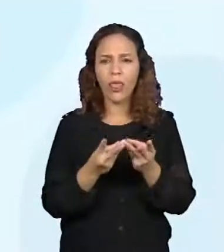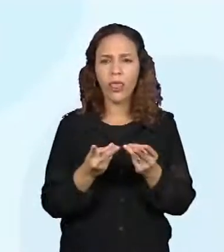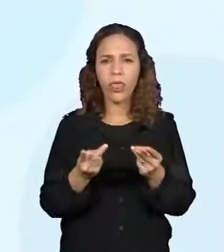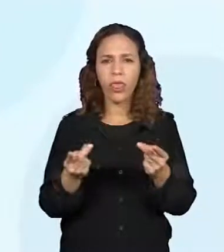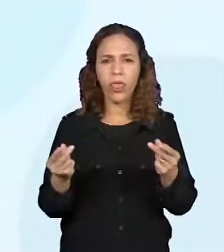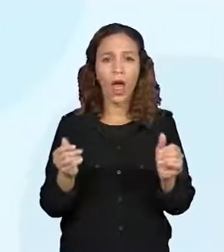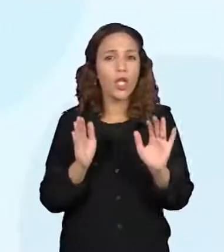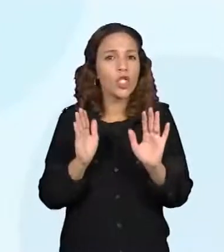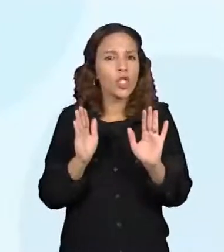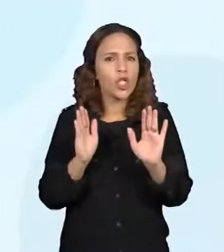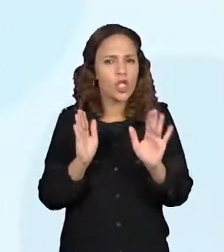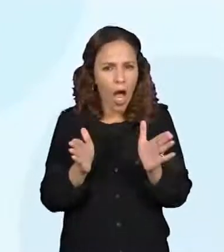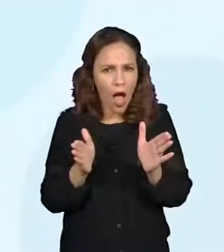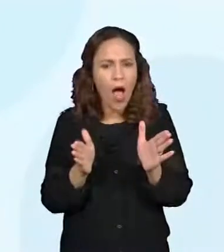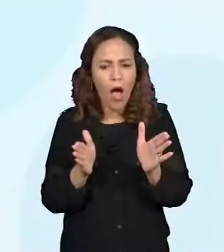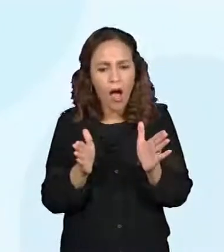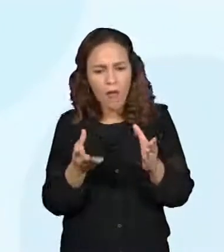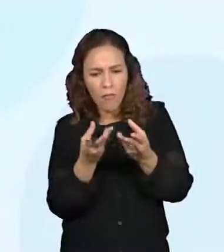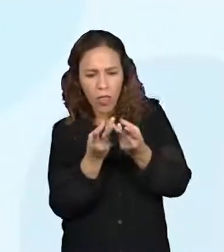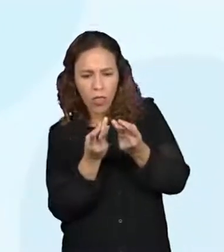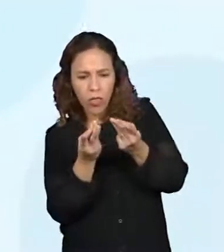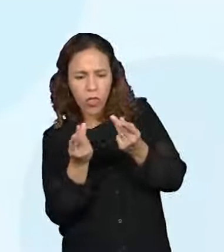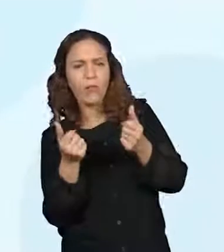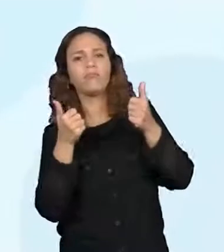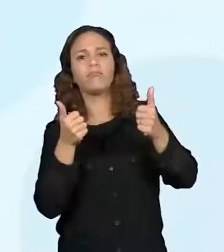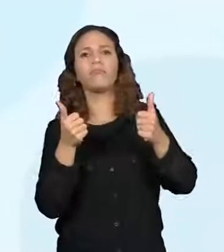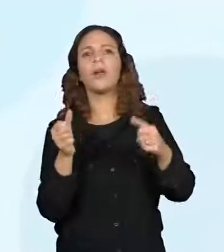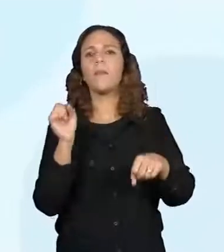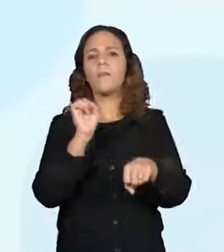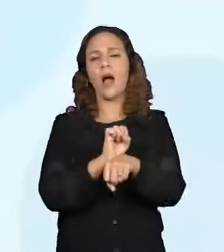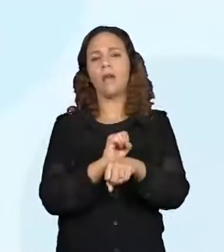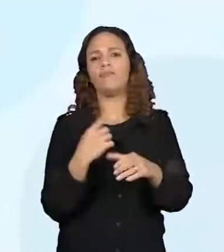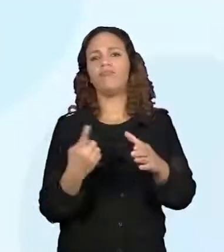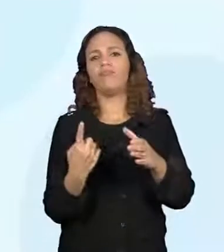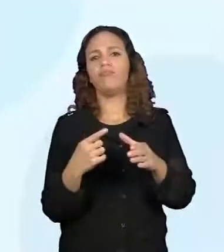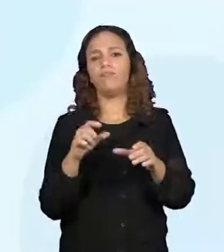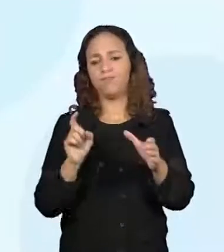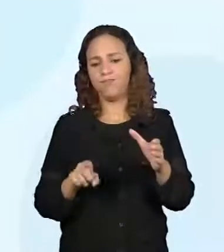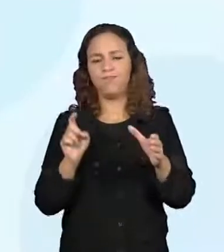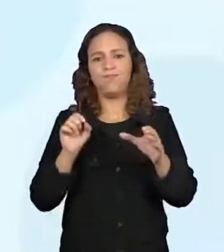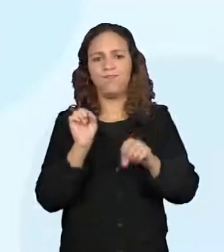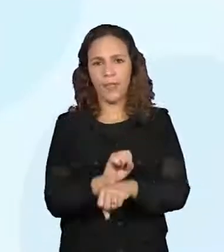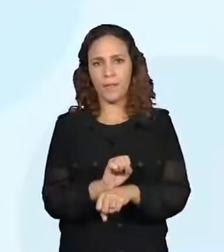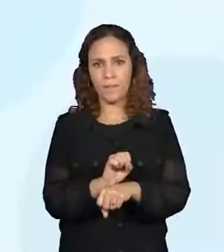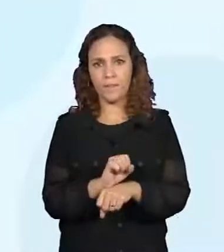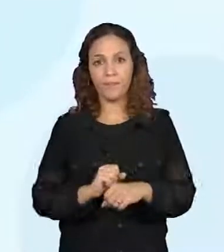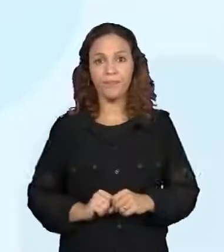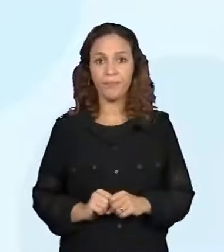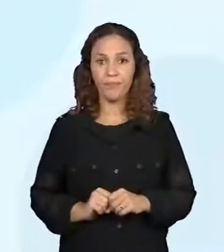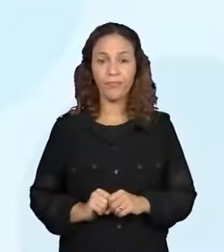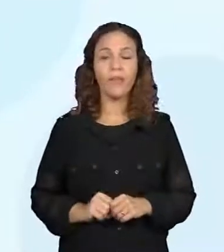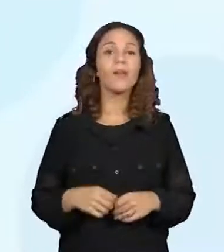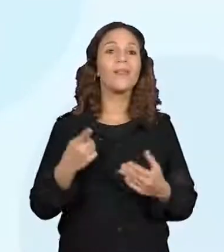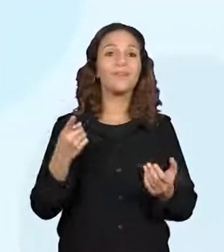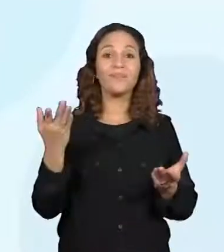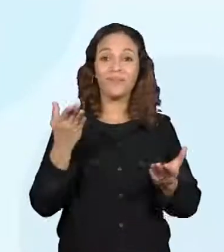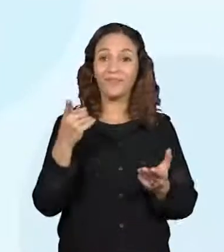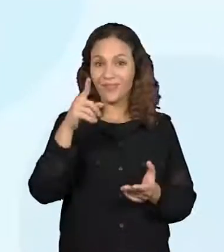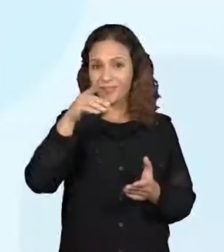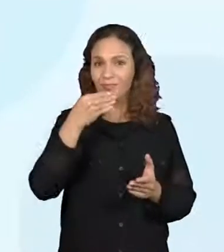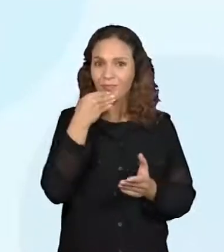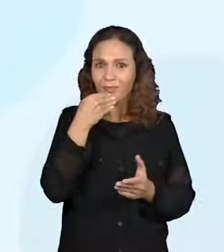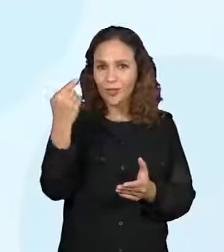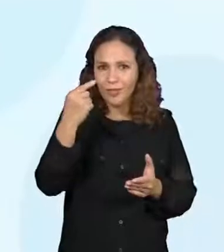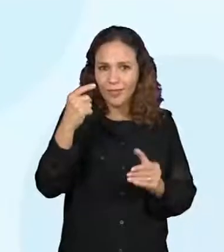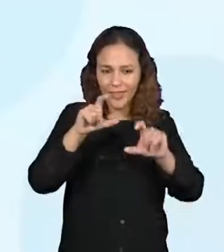ingredientes ficarem homogêneos. Então, olha só nesse primeiro etapa, essa primeira comanda do que